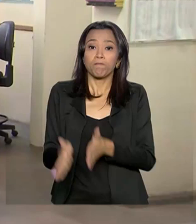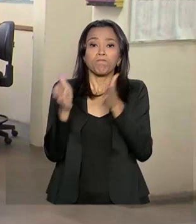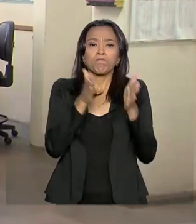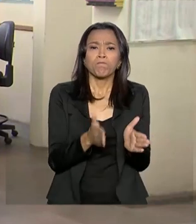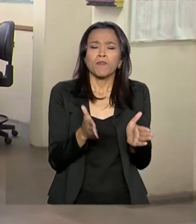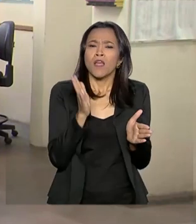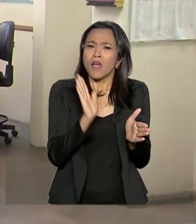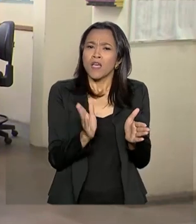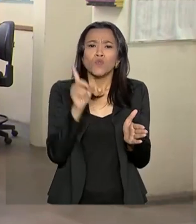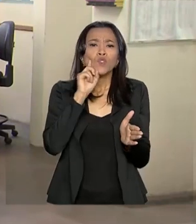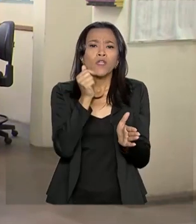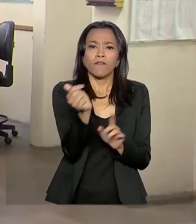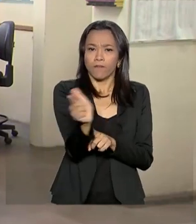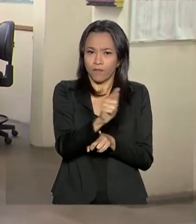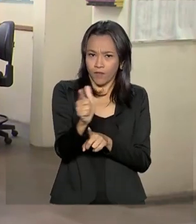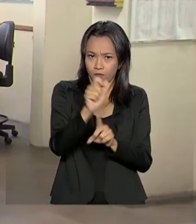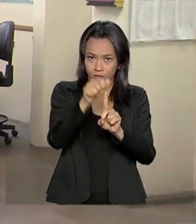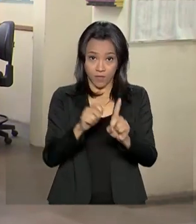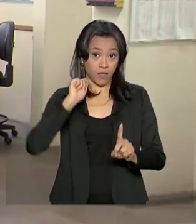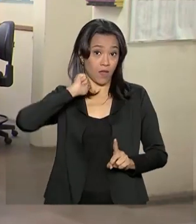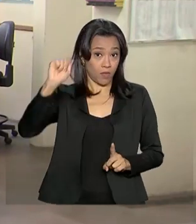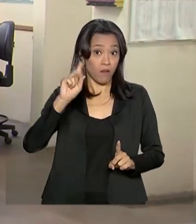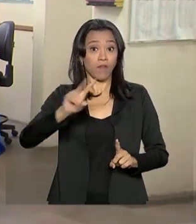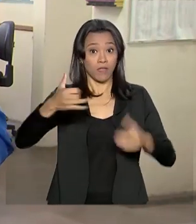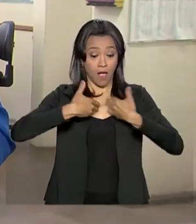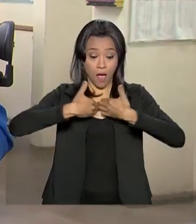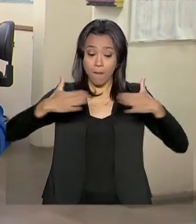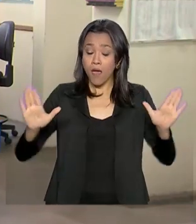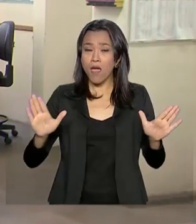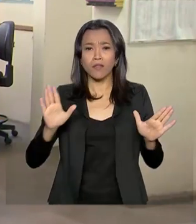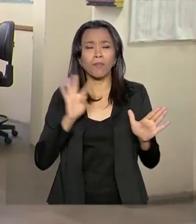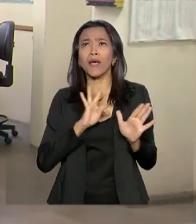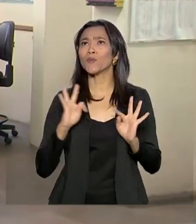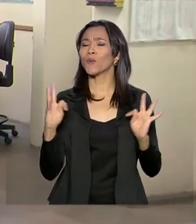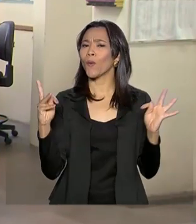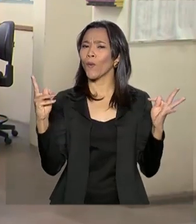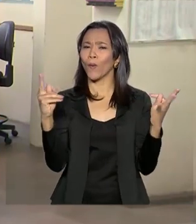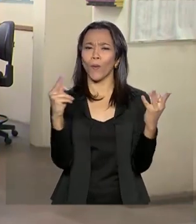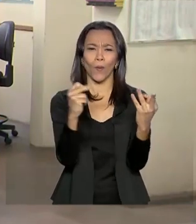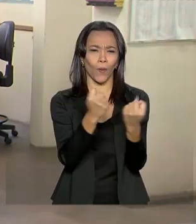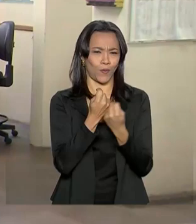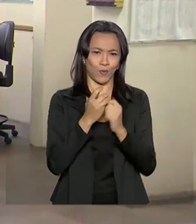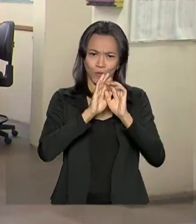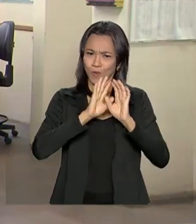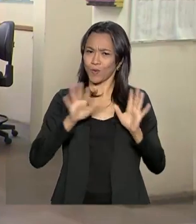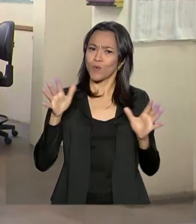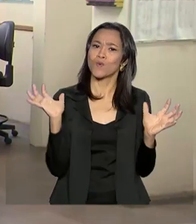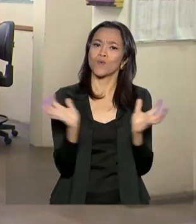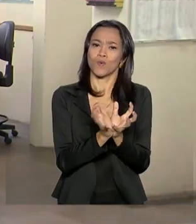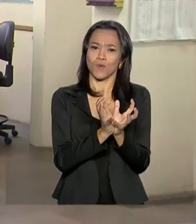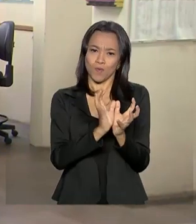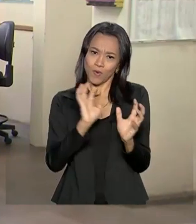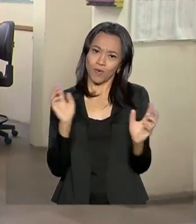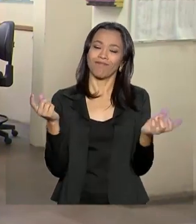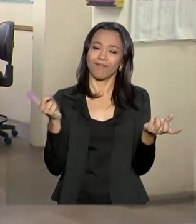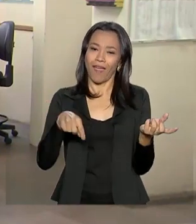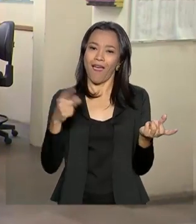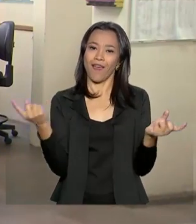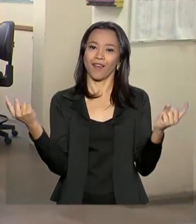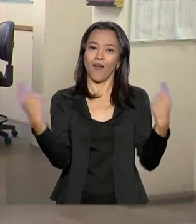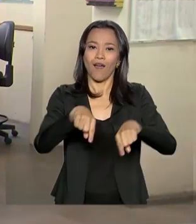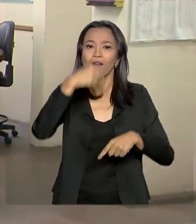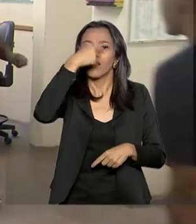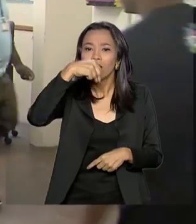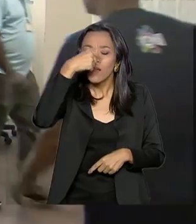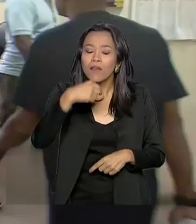momento, a partir de 22 de abril, a campanha vai ser aberta para todo o restante do público-alvo contra a gripe. O ministro